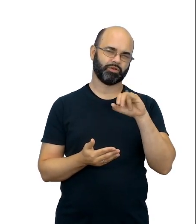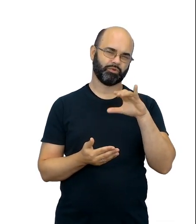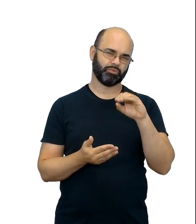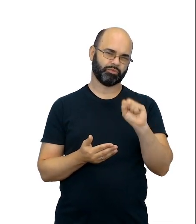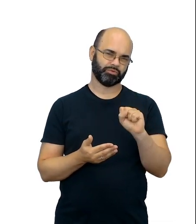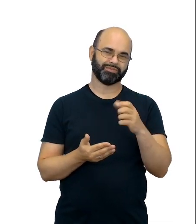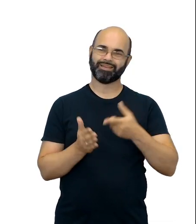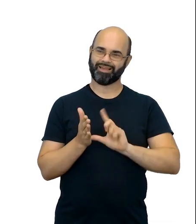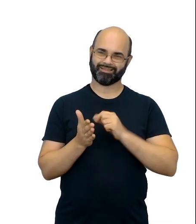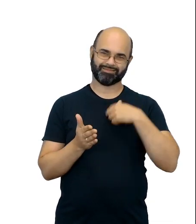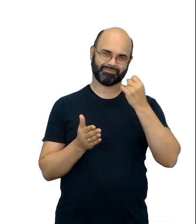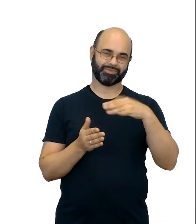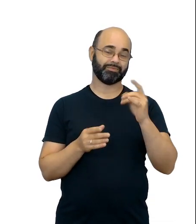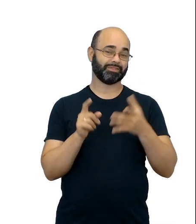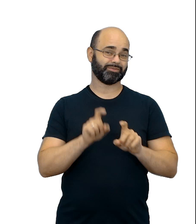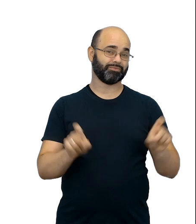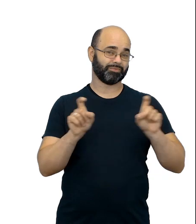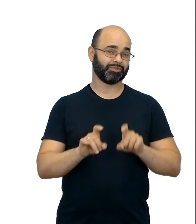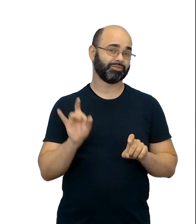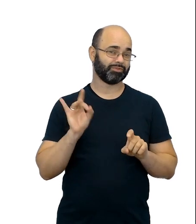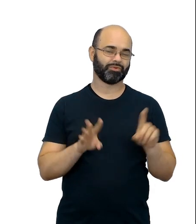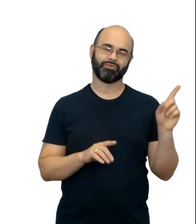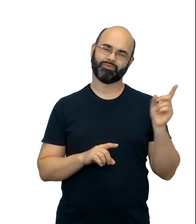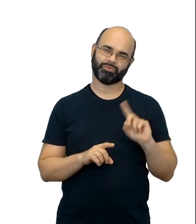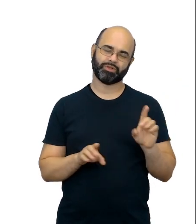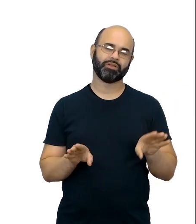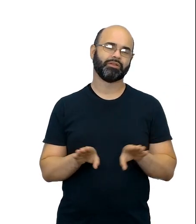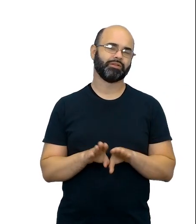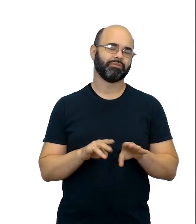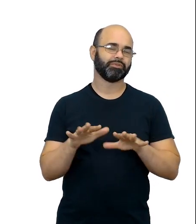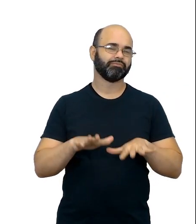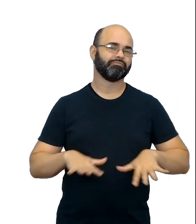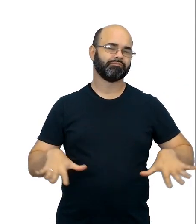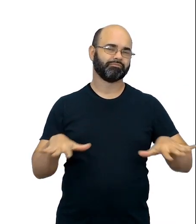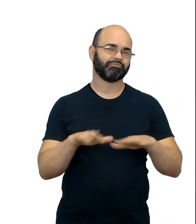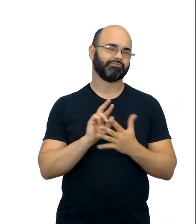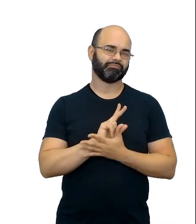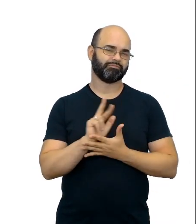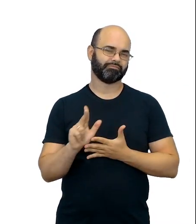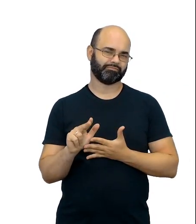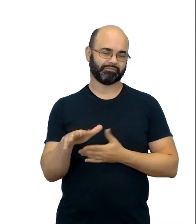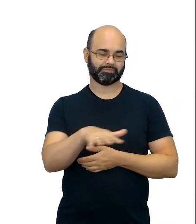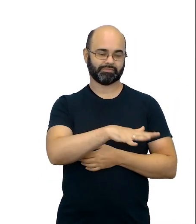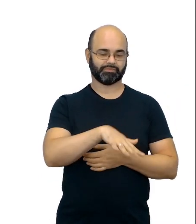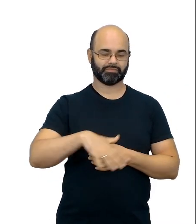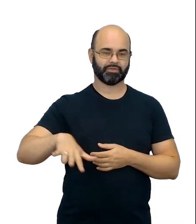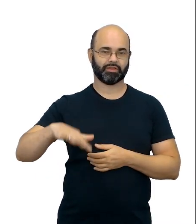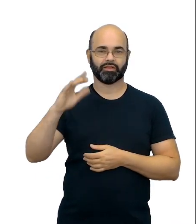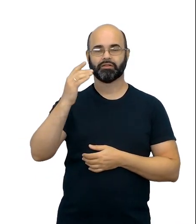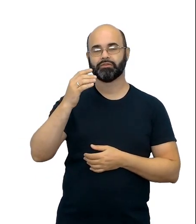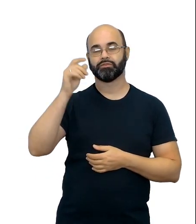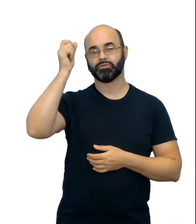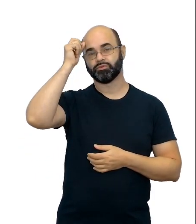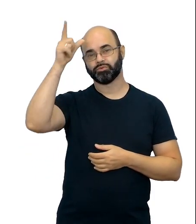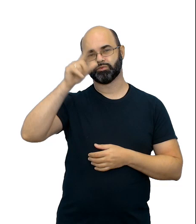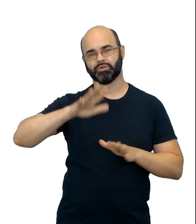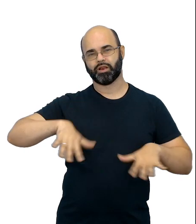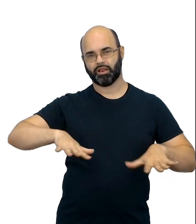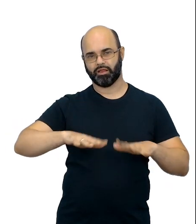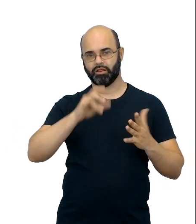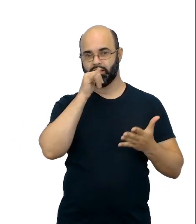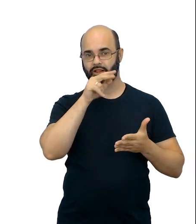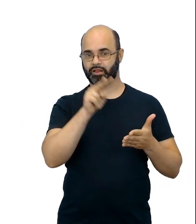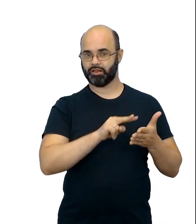né, no computador, mas sim também nos ambientes onde existem esses espaços culturais. O ato de